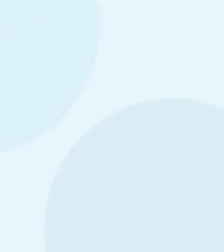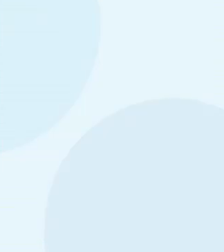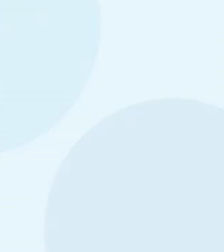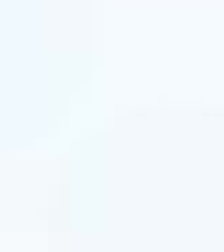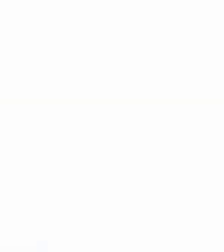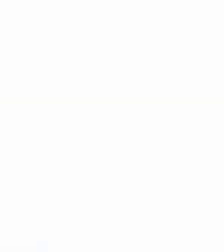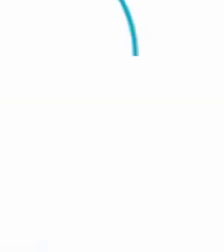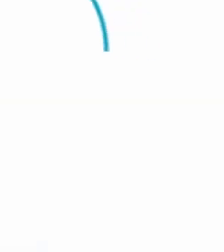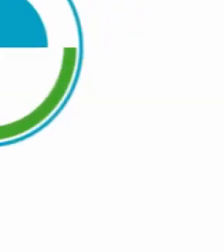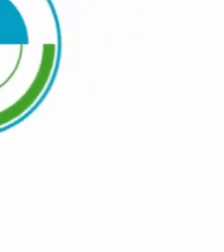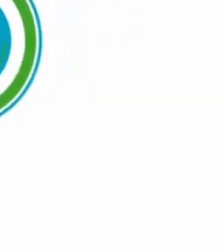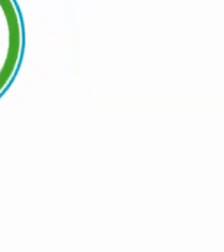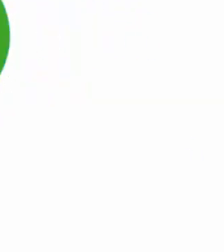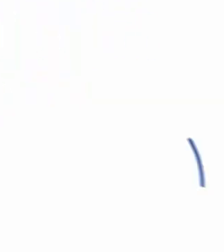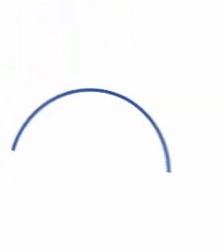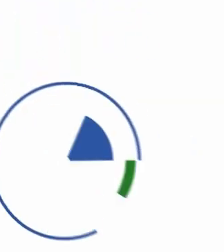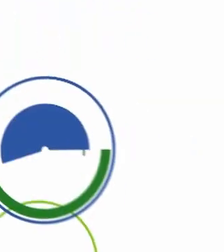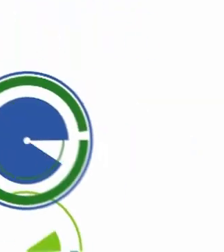E aí